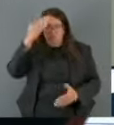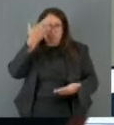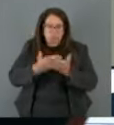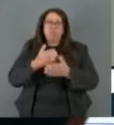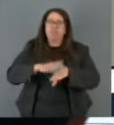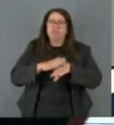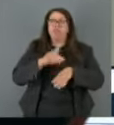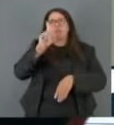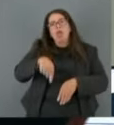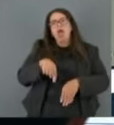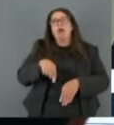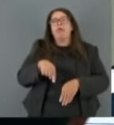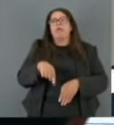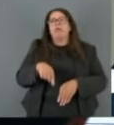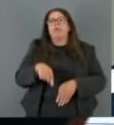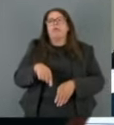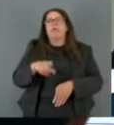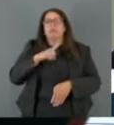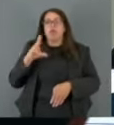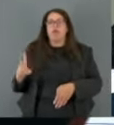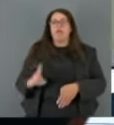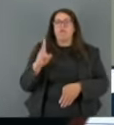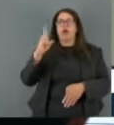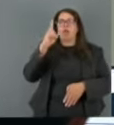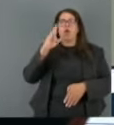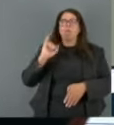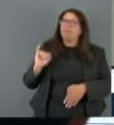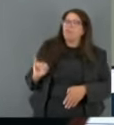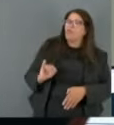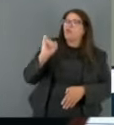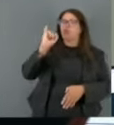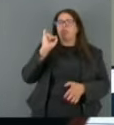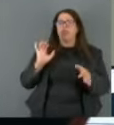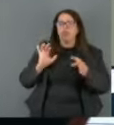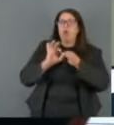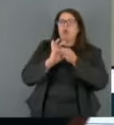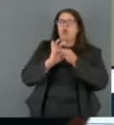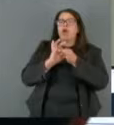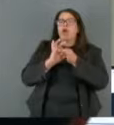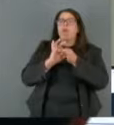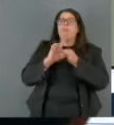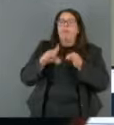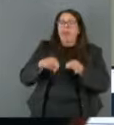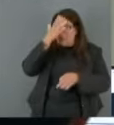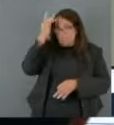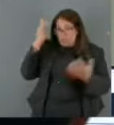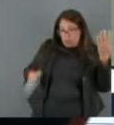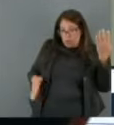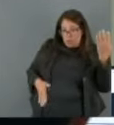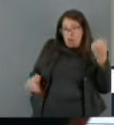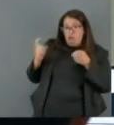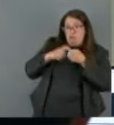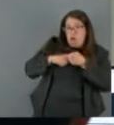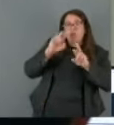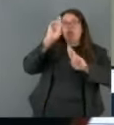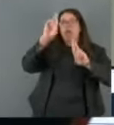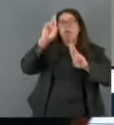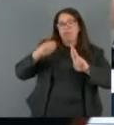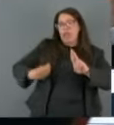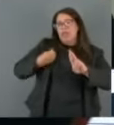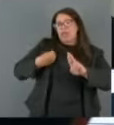acreditamos, tem um valor muito importante para a reintegração do preso, para a esperança que o povo preso tem,